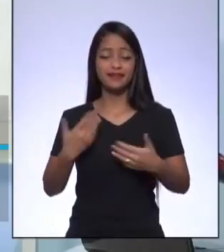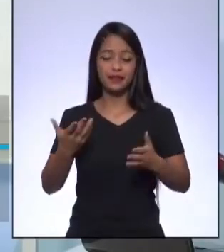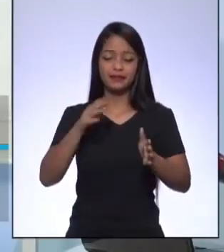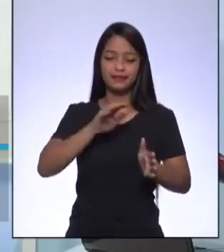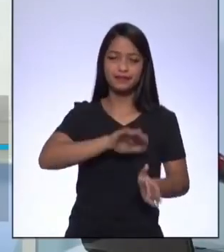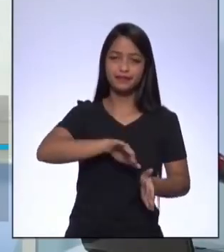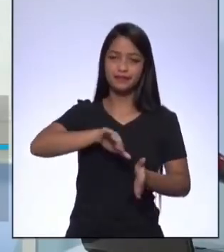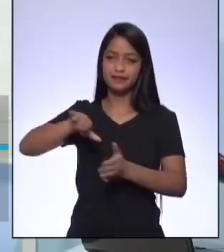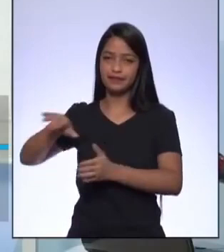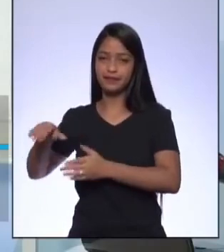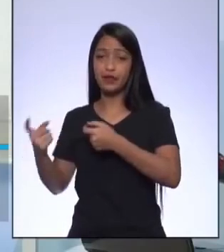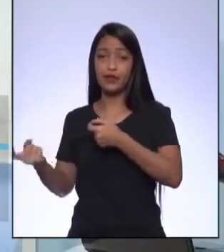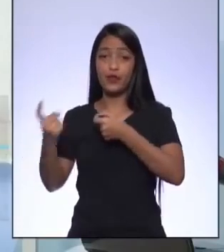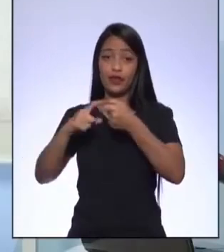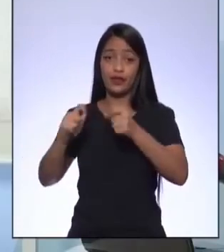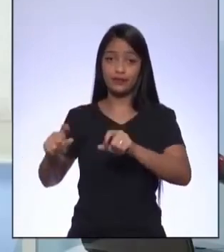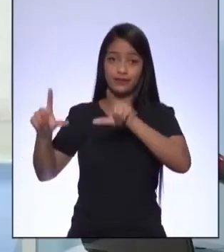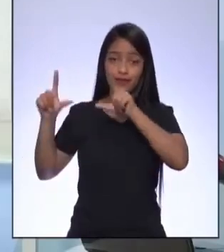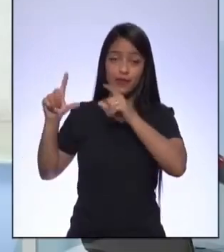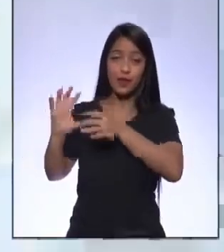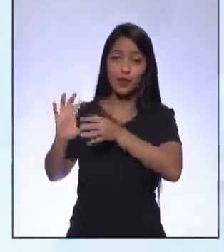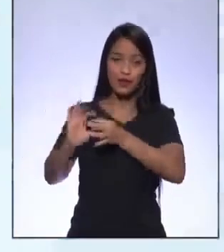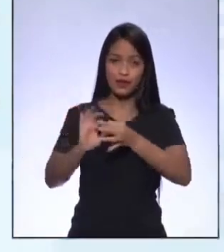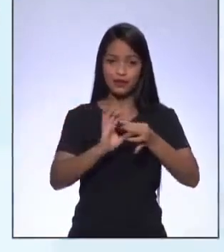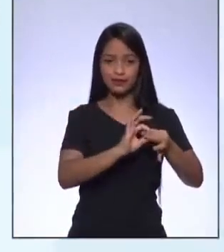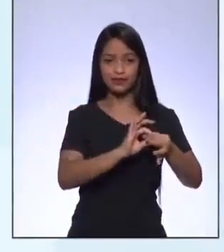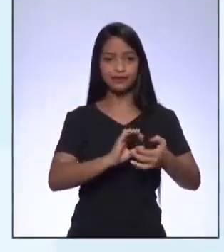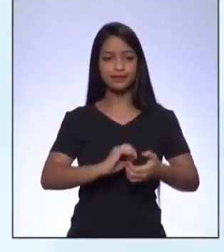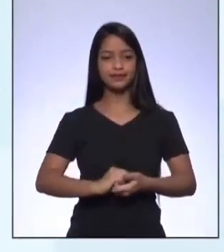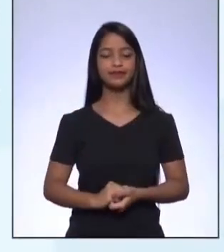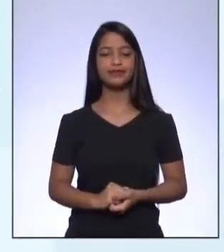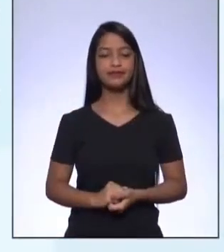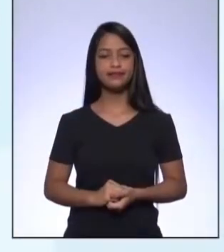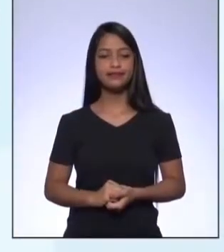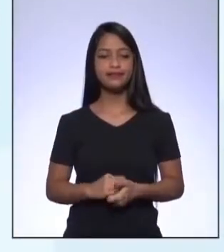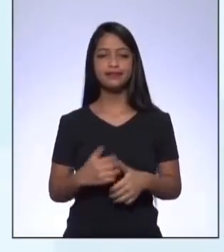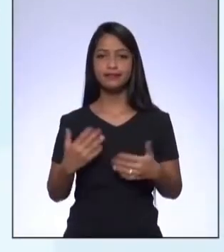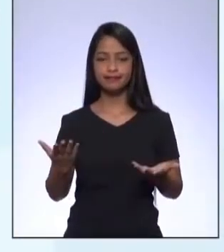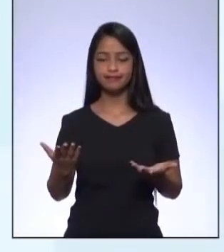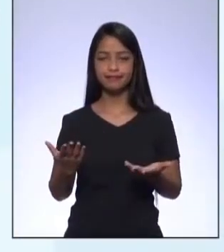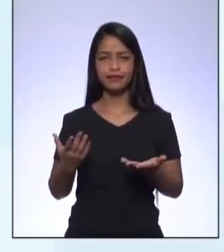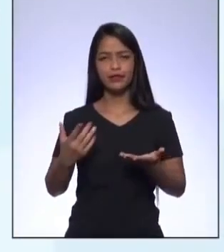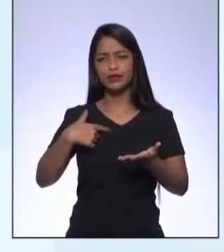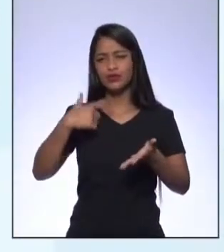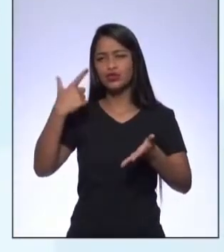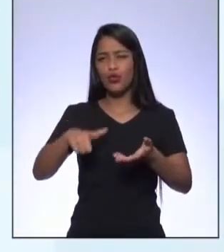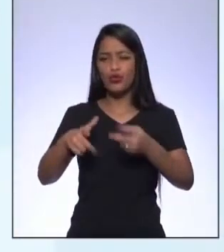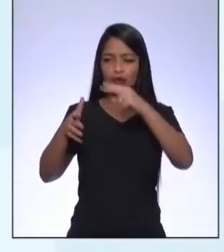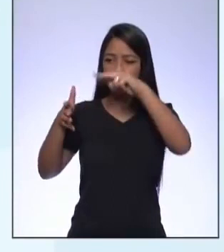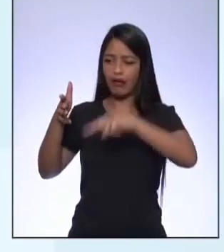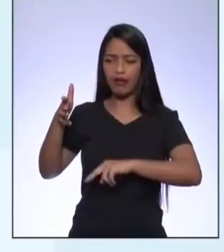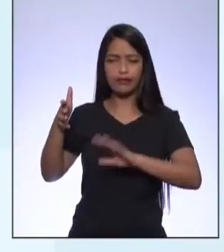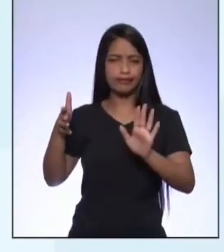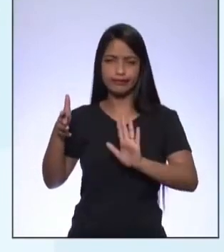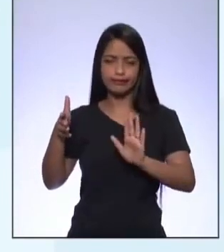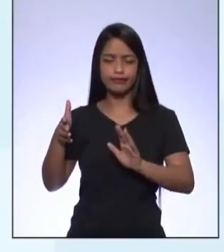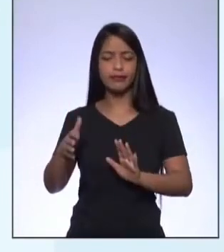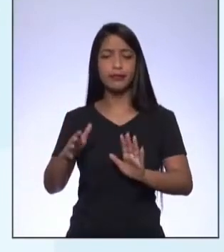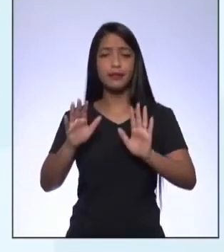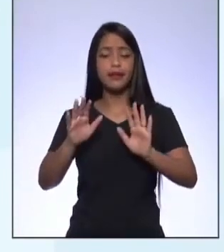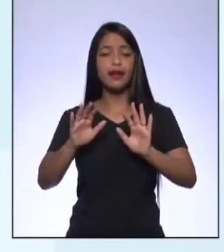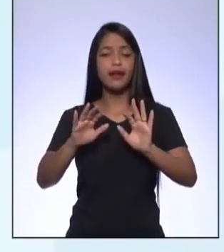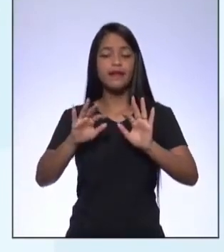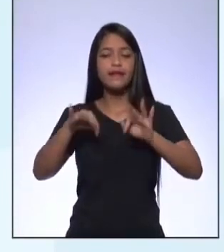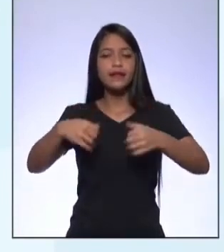Contextualizando, vamos voltar lá no problema? Ok. Voltou? Então, vamos lá. Não vou ler novamente o problema, mas assim, só